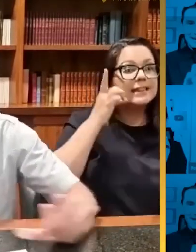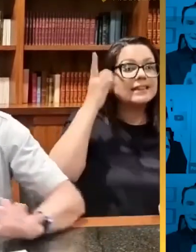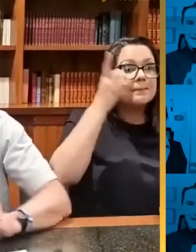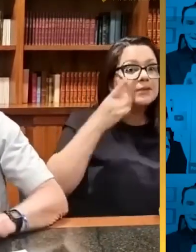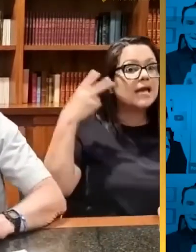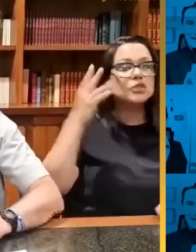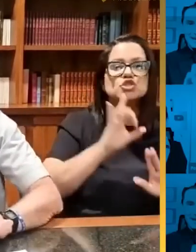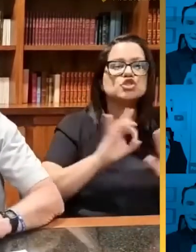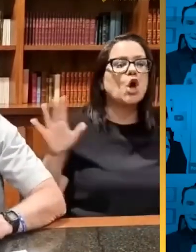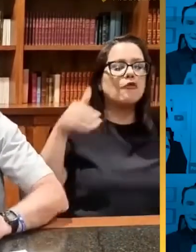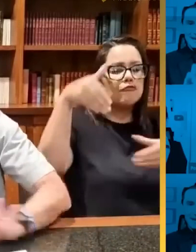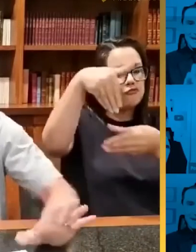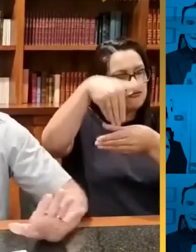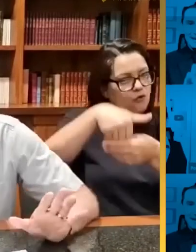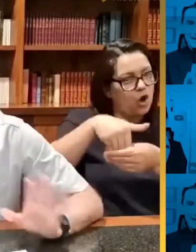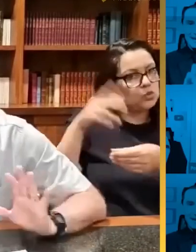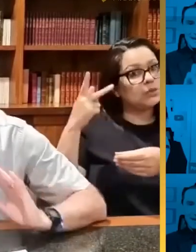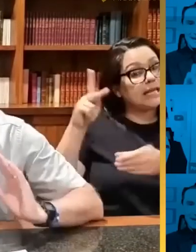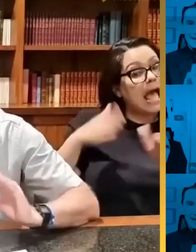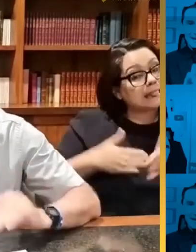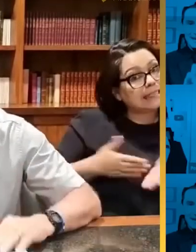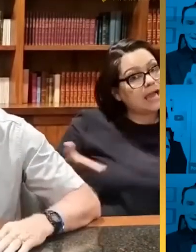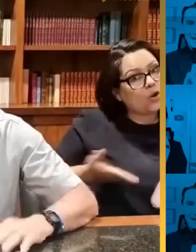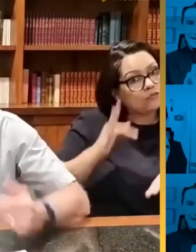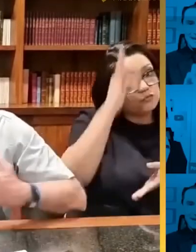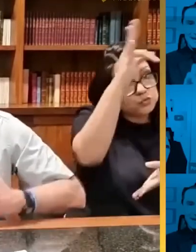Alexandre Moraes, só é inviolável por voto, por enquanto, a não ser